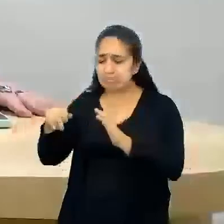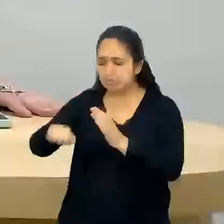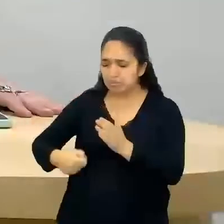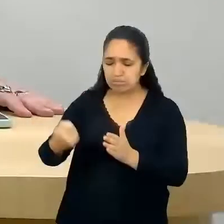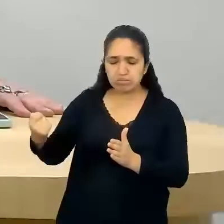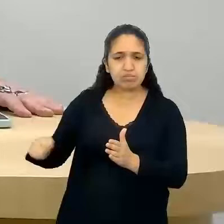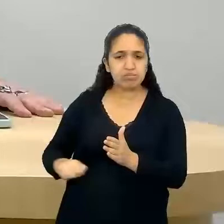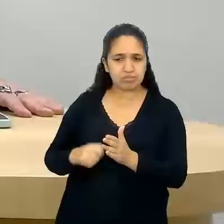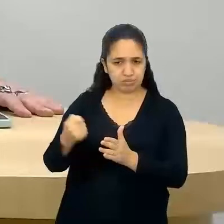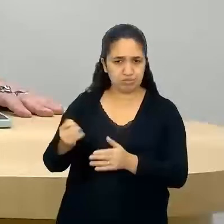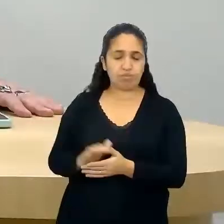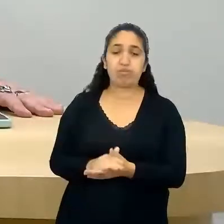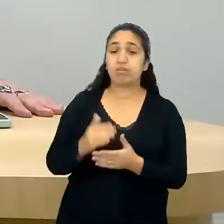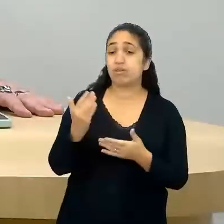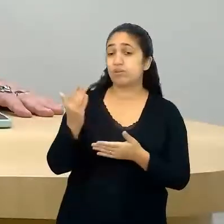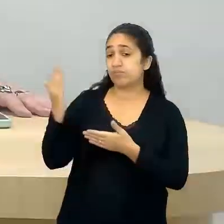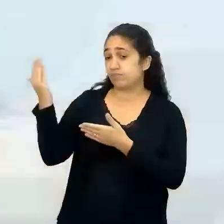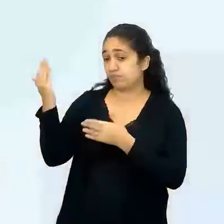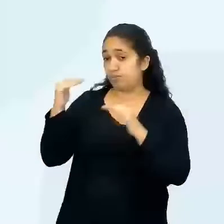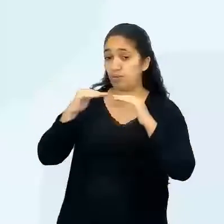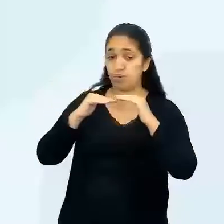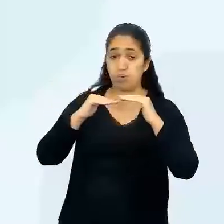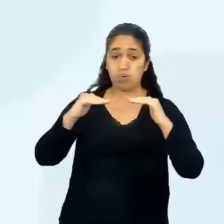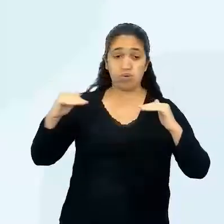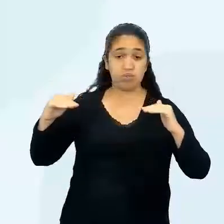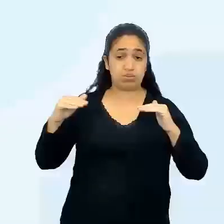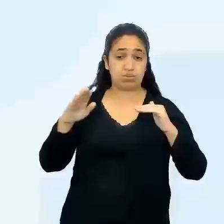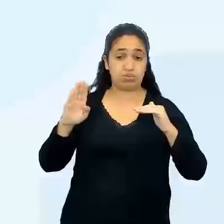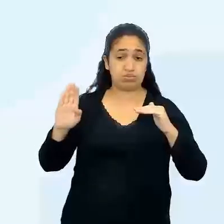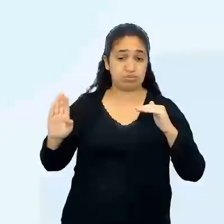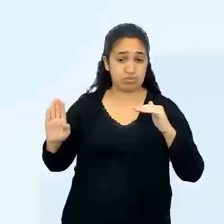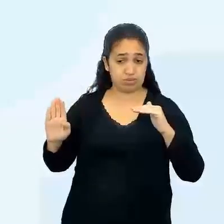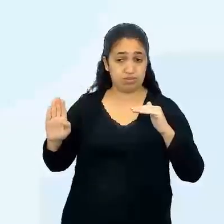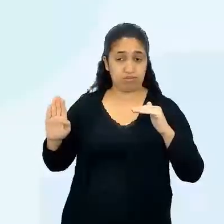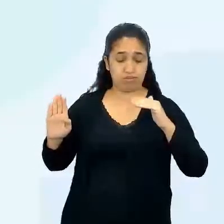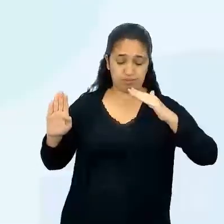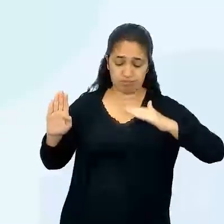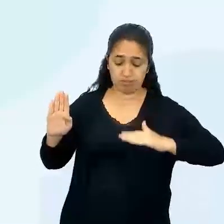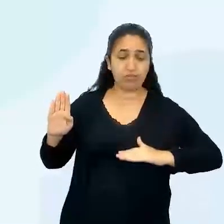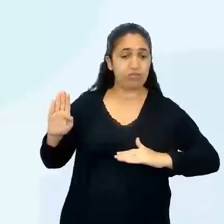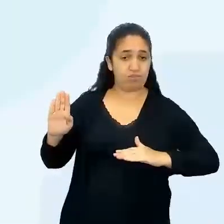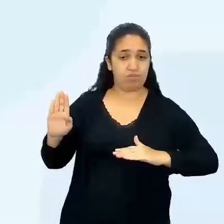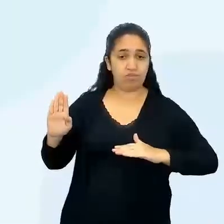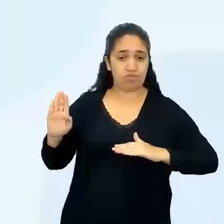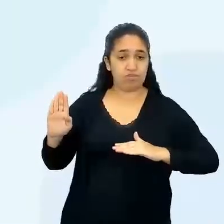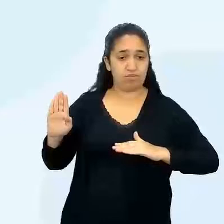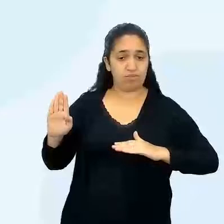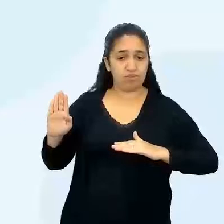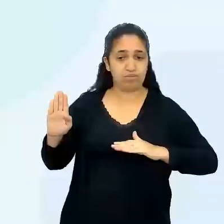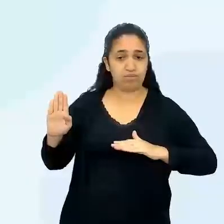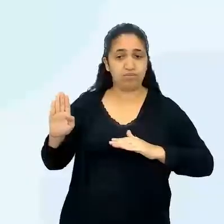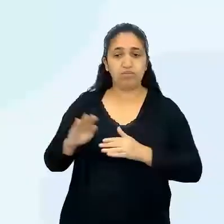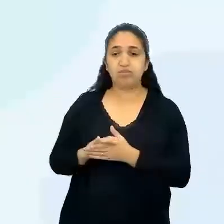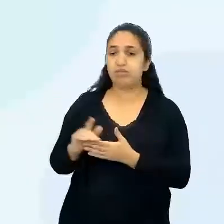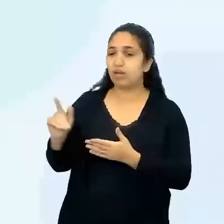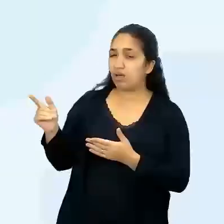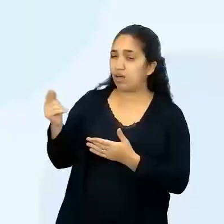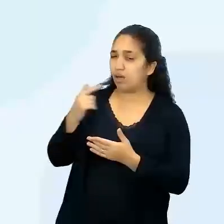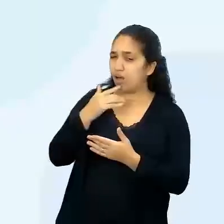do solo. Aí nós temos o horizonte B, né, que vem abaixo aí do horizonte A, né, e aí ele tem